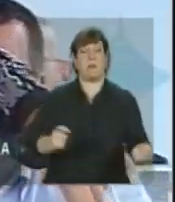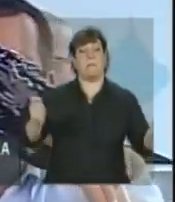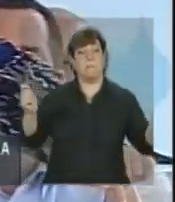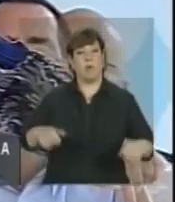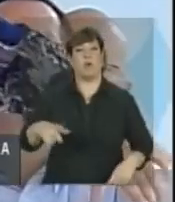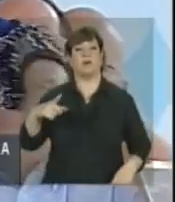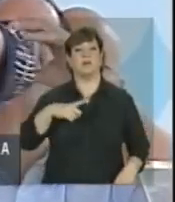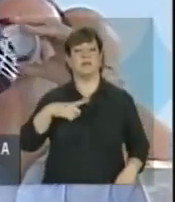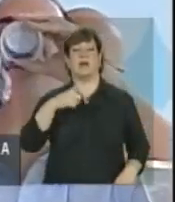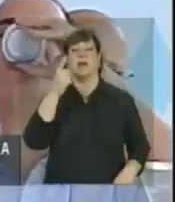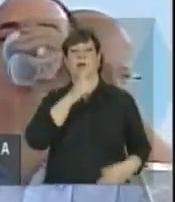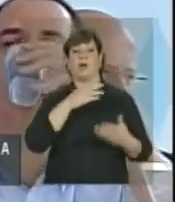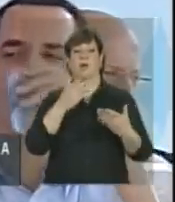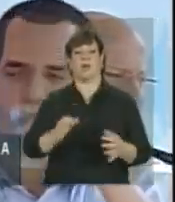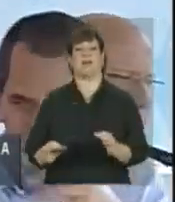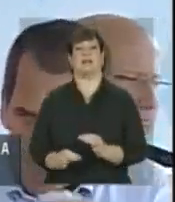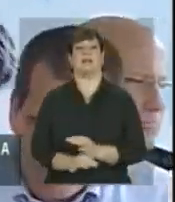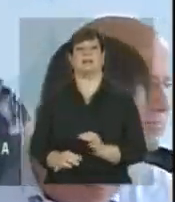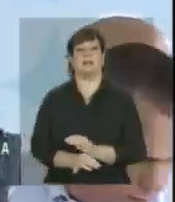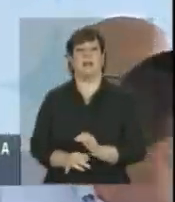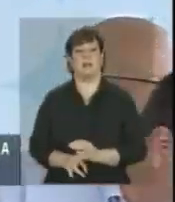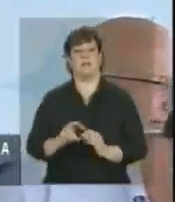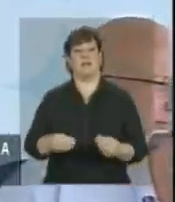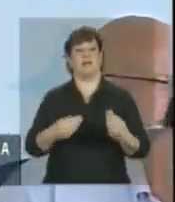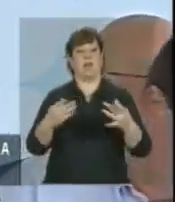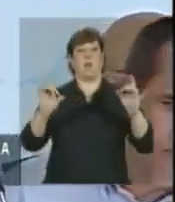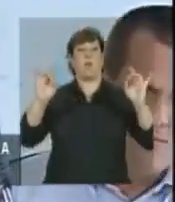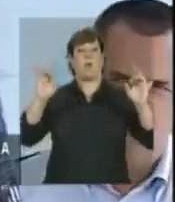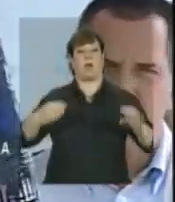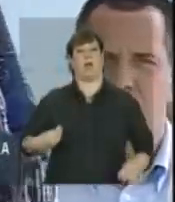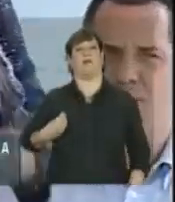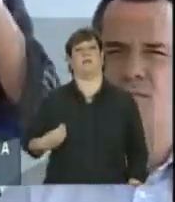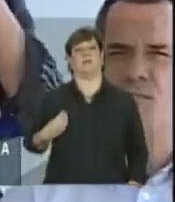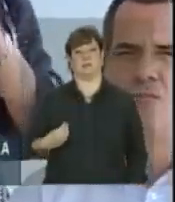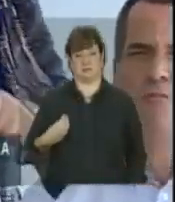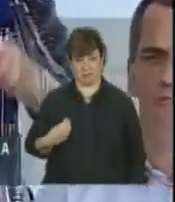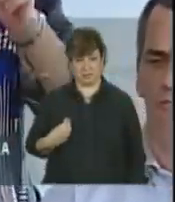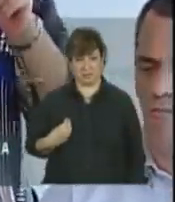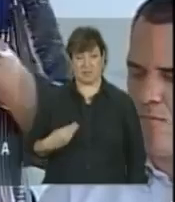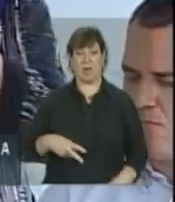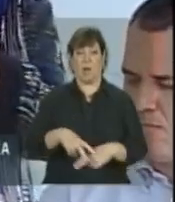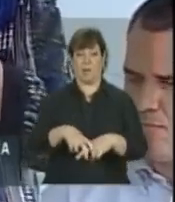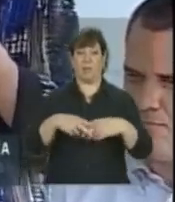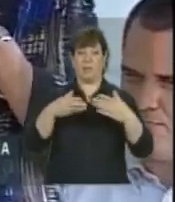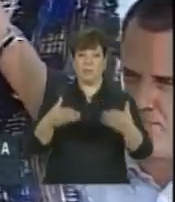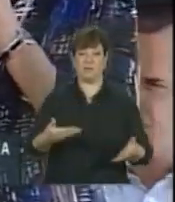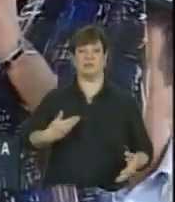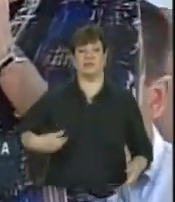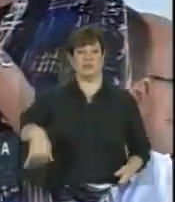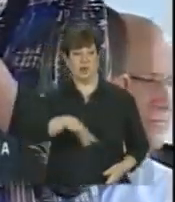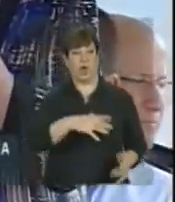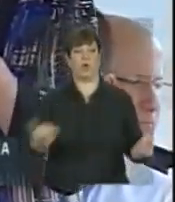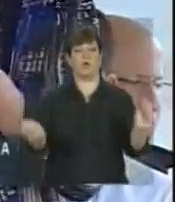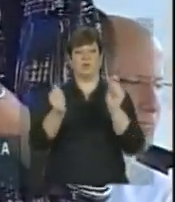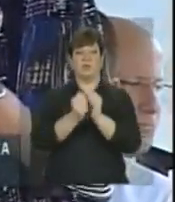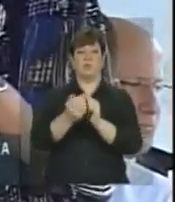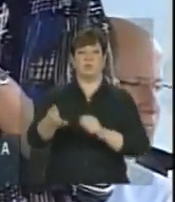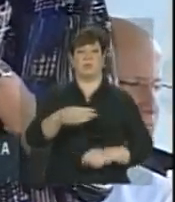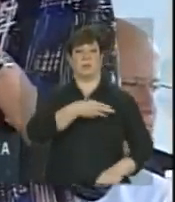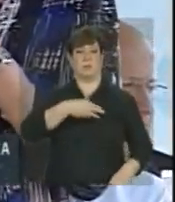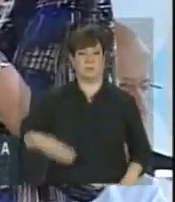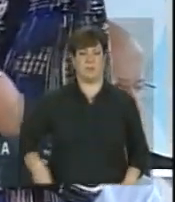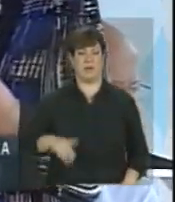ter acesso a um tratamento que vai lhe dar qualidade de vida. Por isso é que nós, junto com o ministro